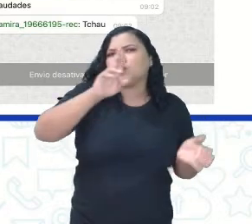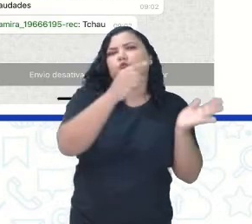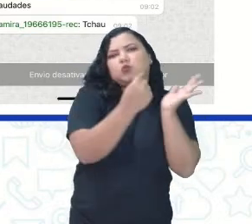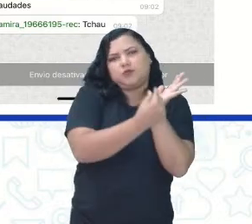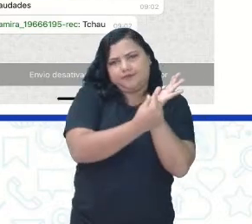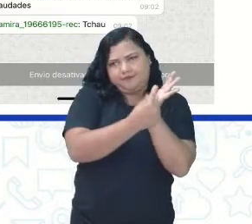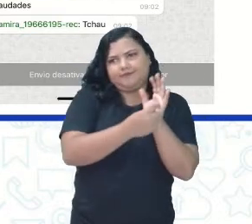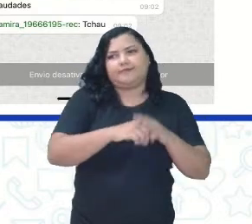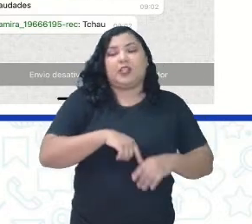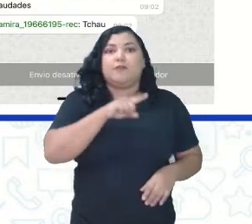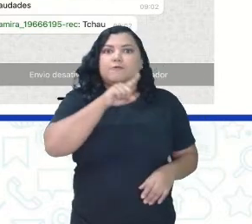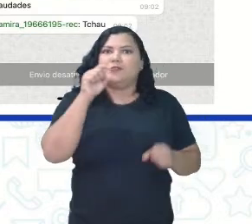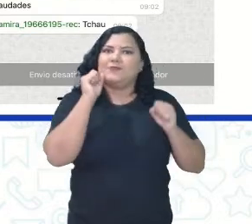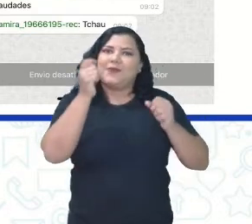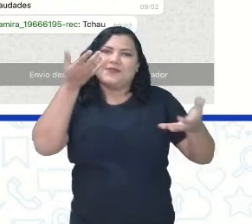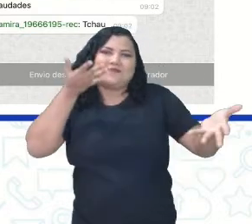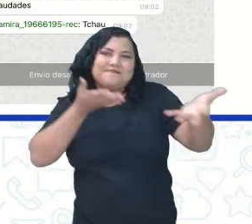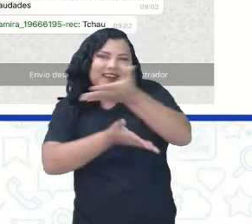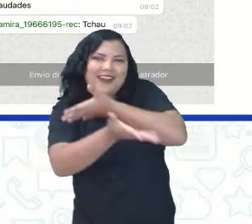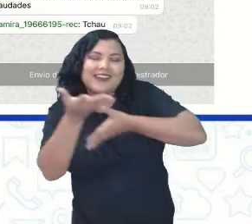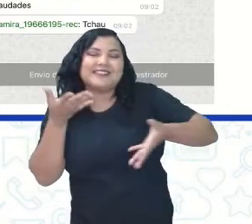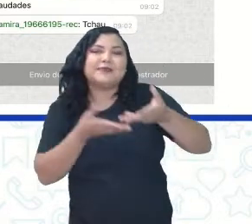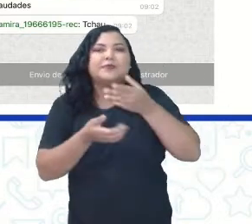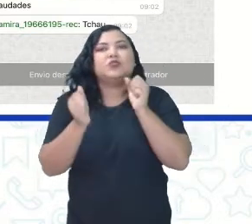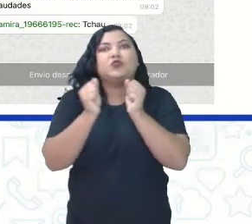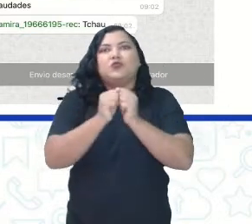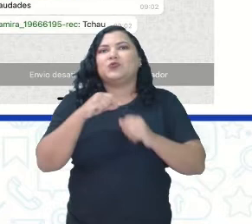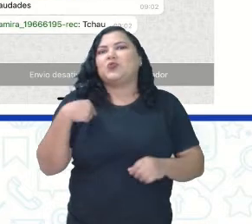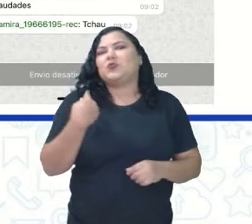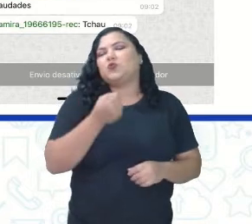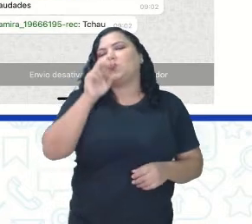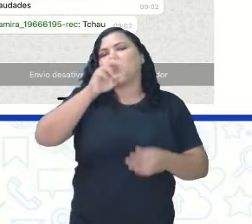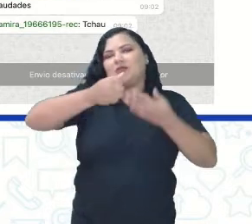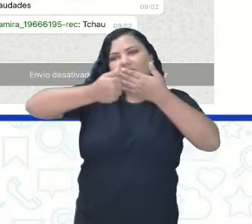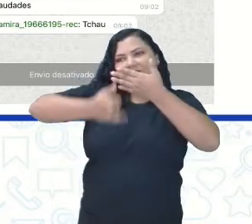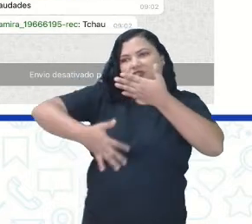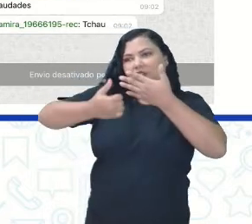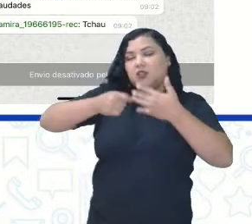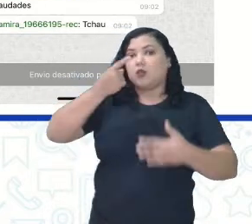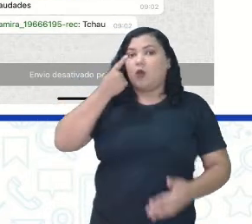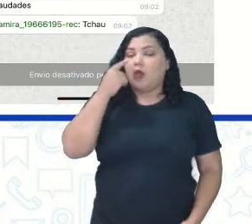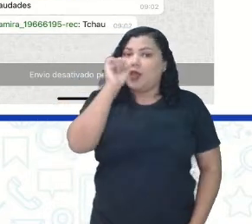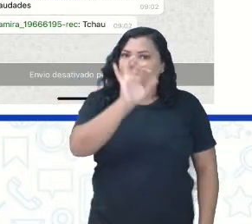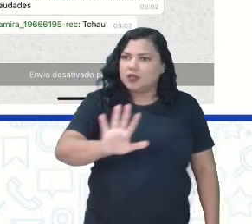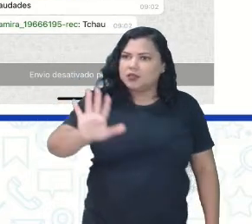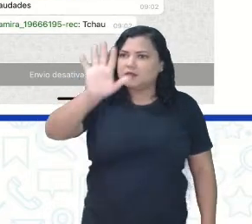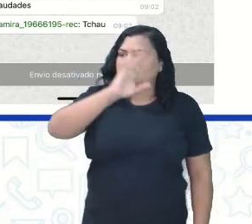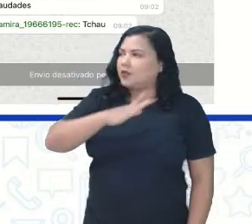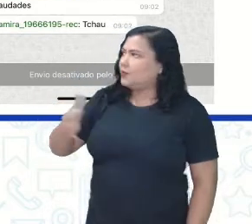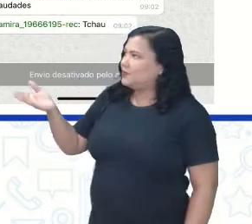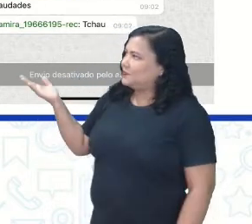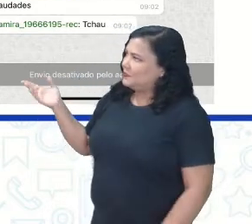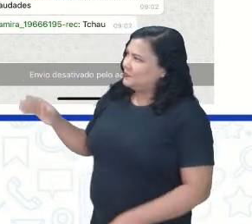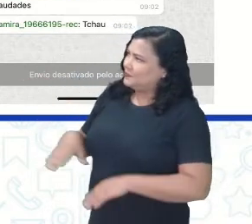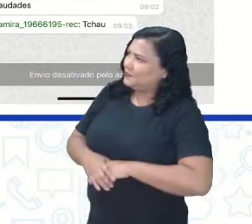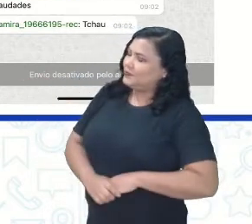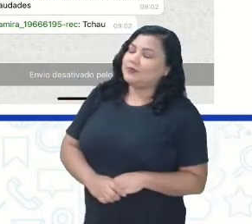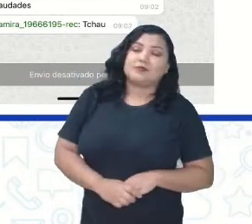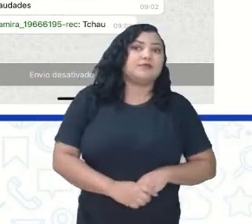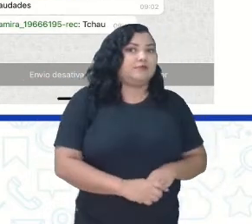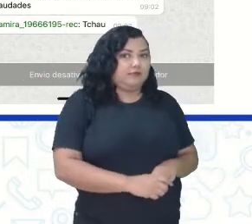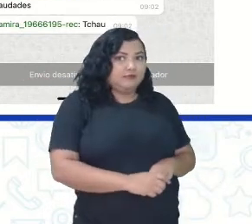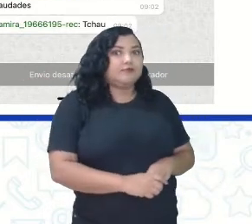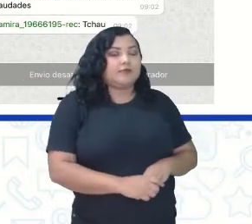vão poder interagir conosco pelo chat. Inclusive essa imagem aqui é de um diálogo do